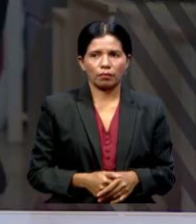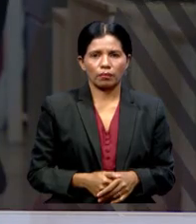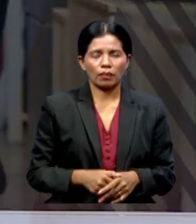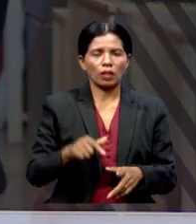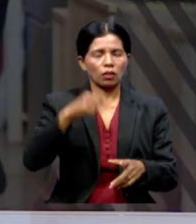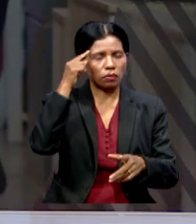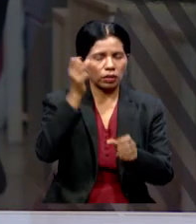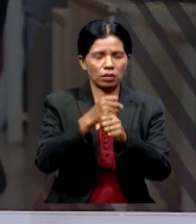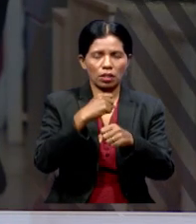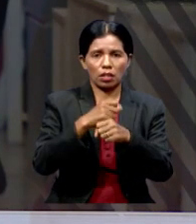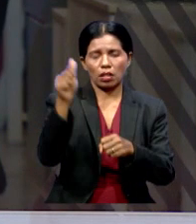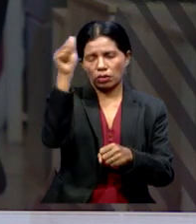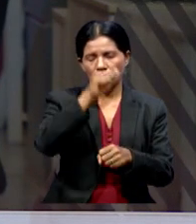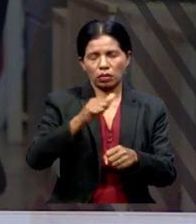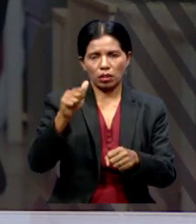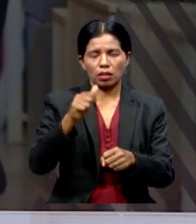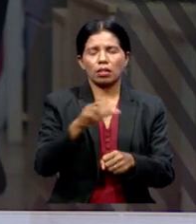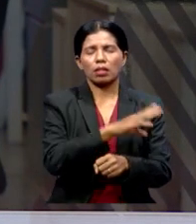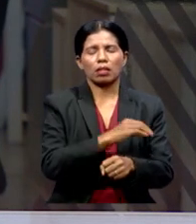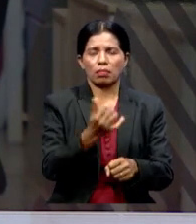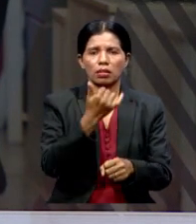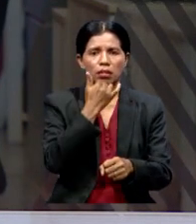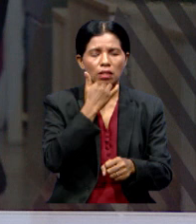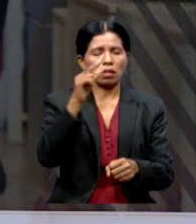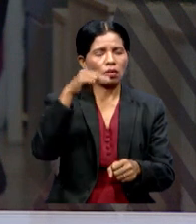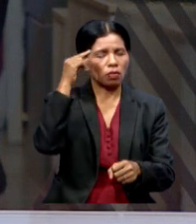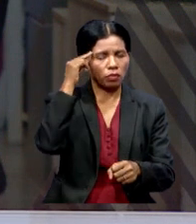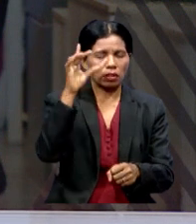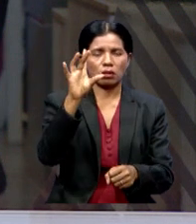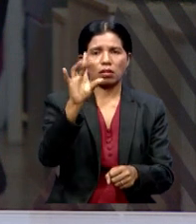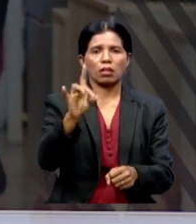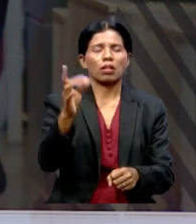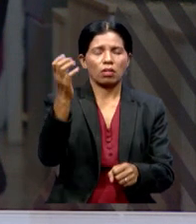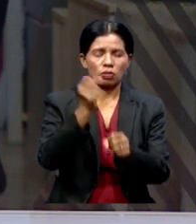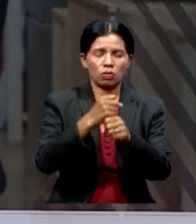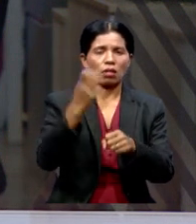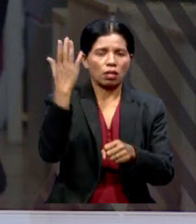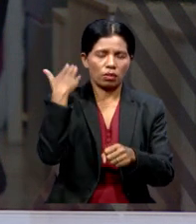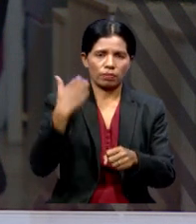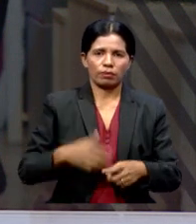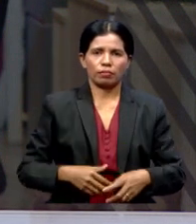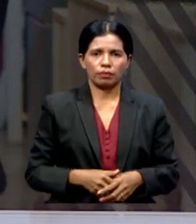Governo se halo auditoria ba irregularidade ne be governo anterior comete.